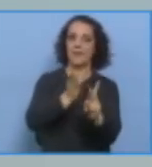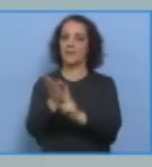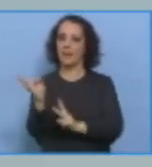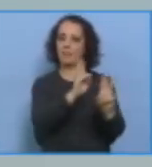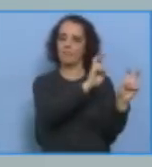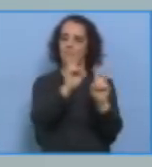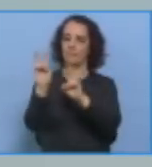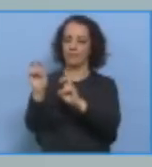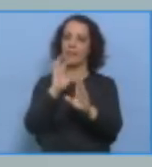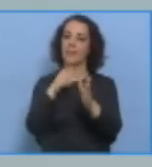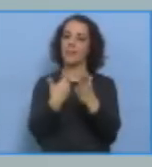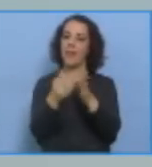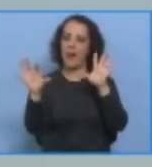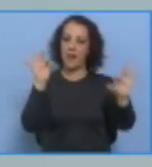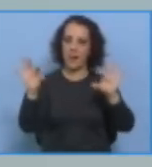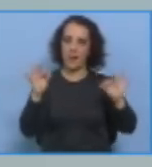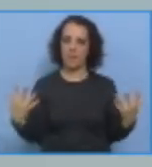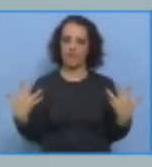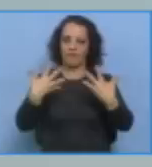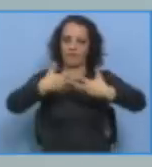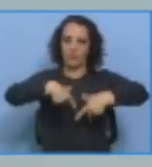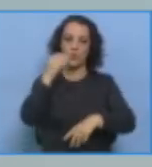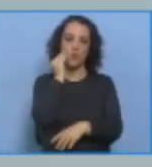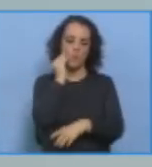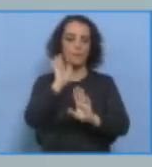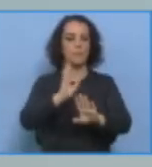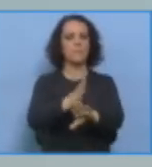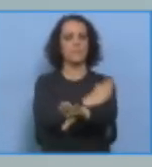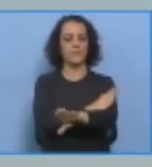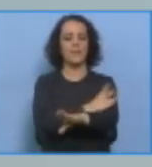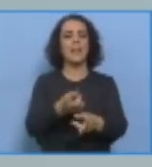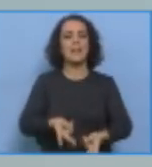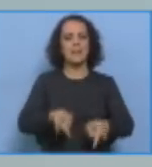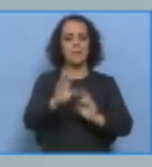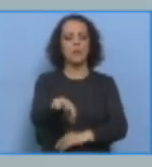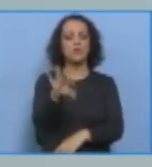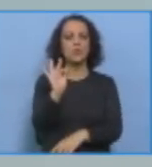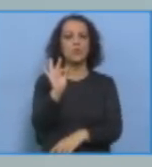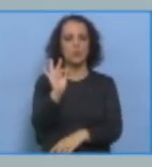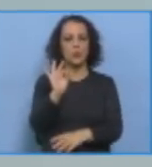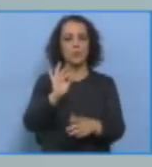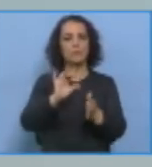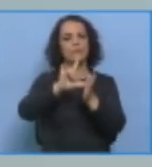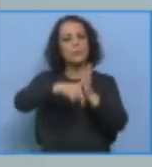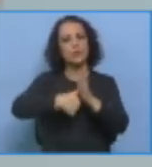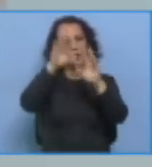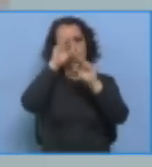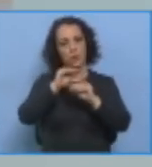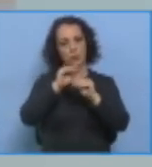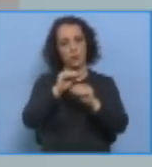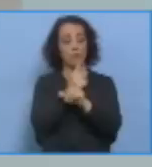para a nossa conversa, desde logo essa possibilidade da liberdade de escolha de projetos educativos. Porque há, de facto, uma acentuação